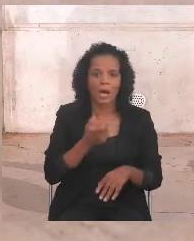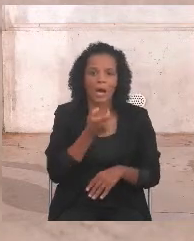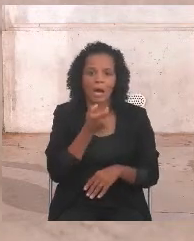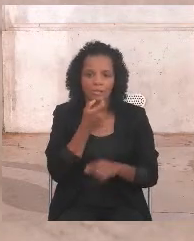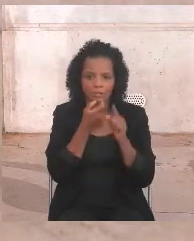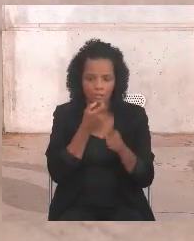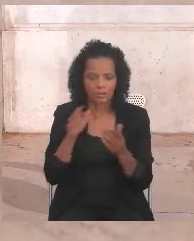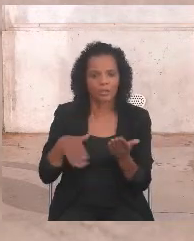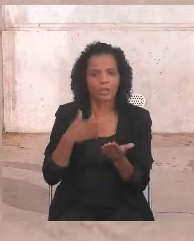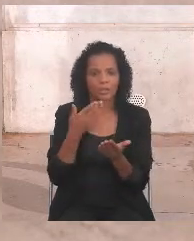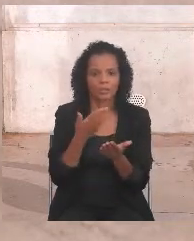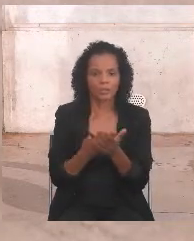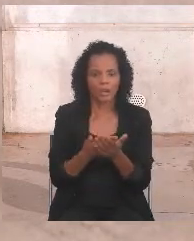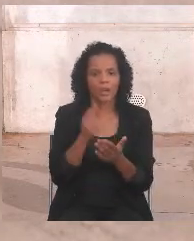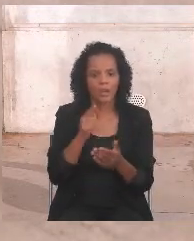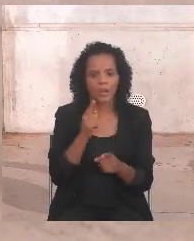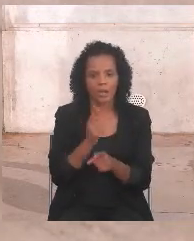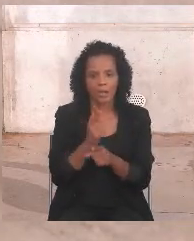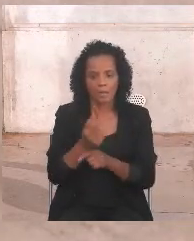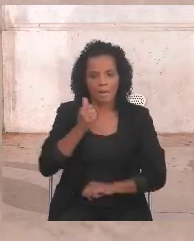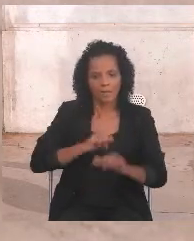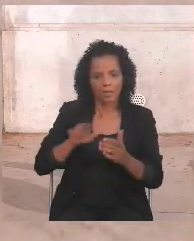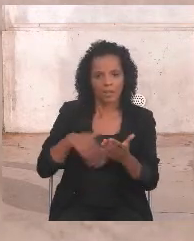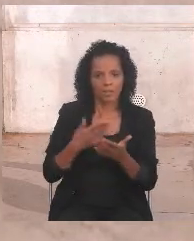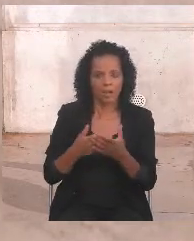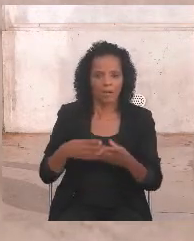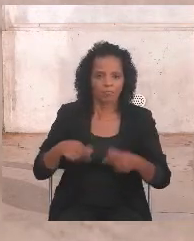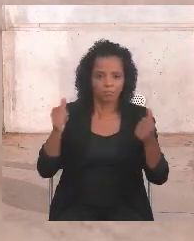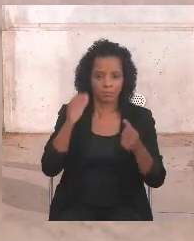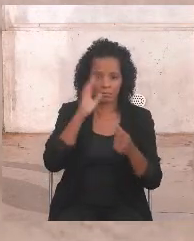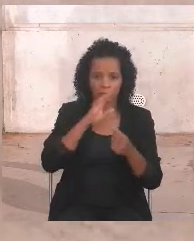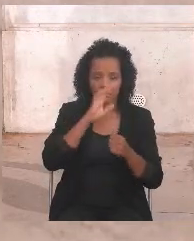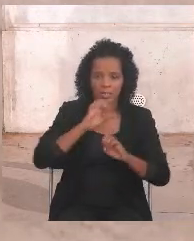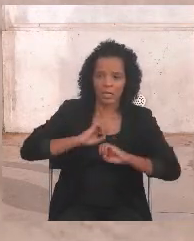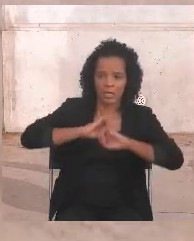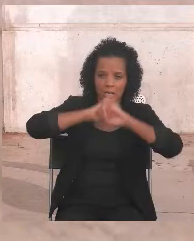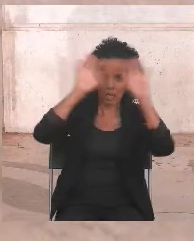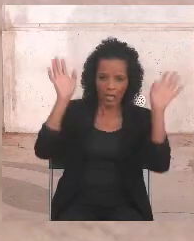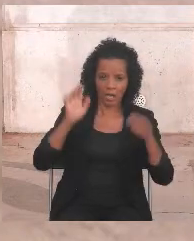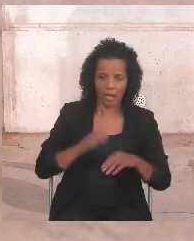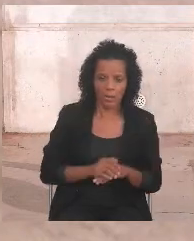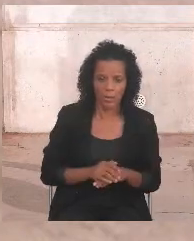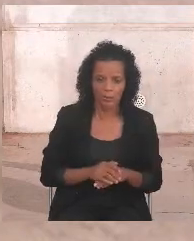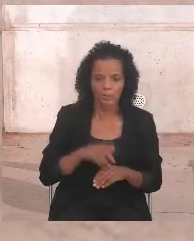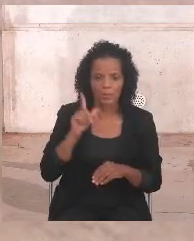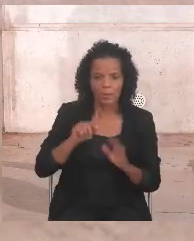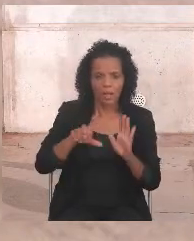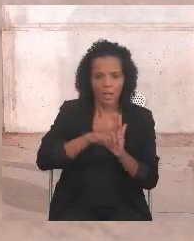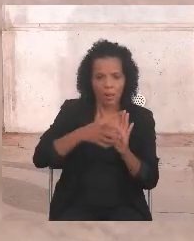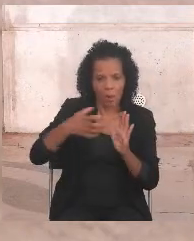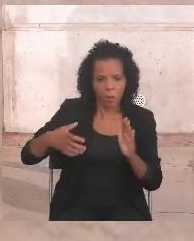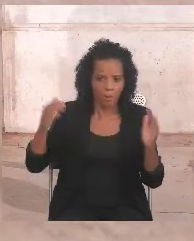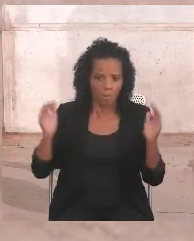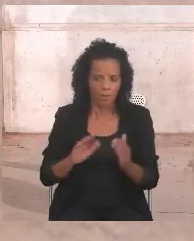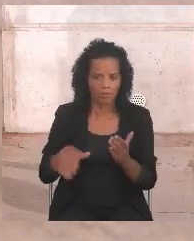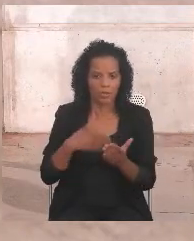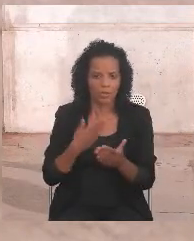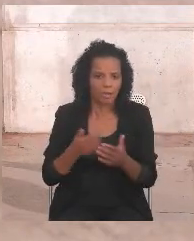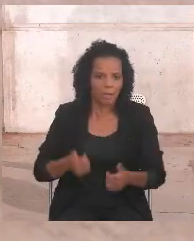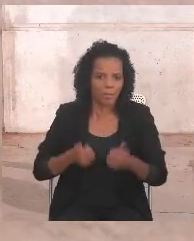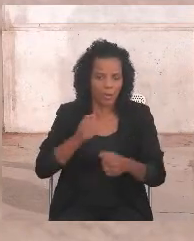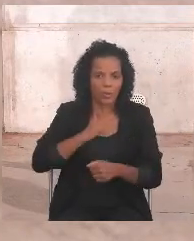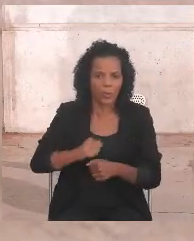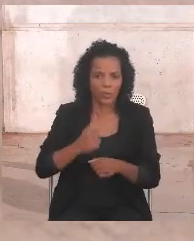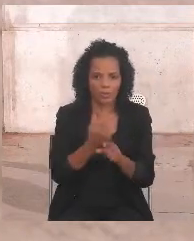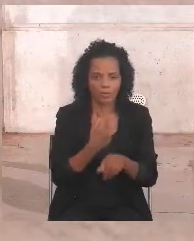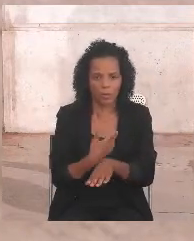assim podemos curar essas mesmas feridas. A transparência, a redução da burocracia são os melhores remédios